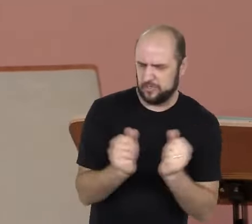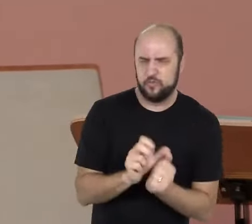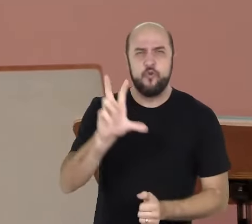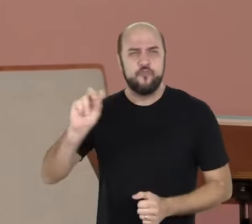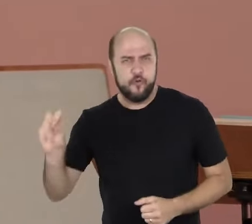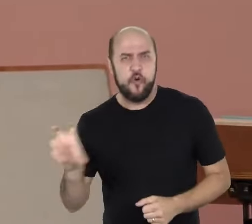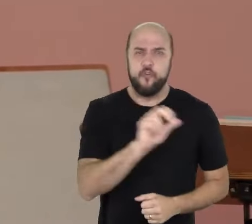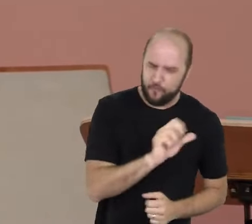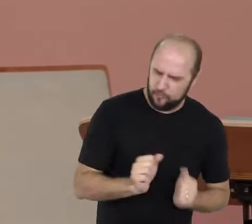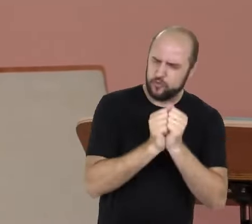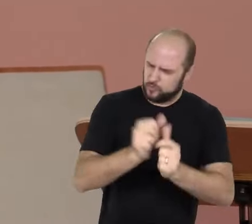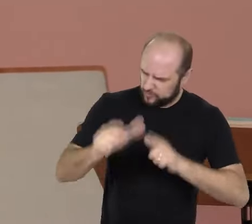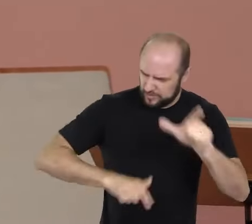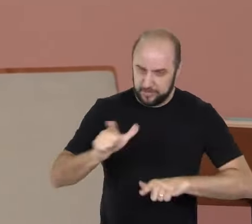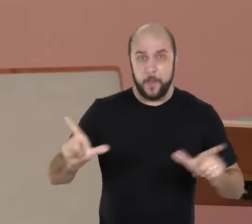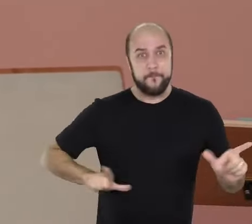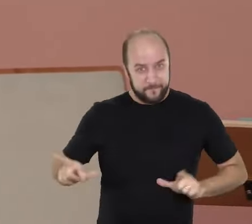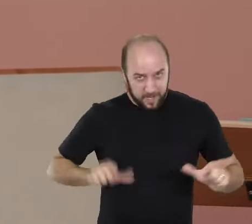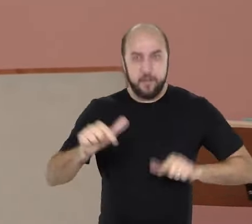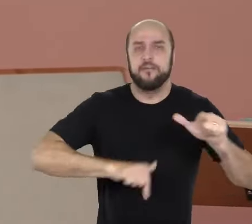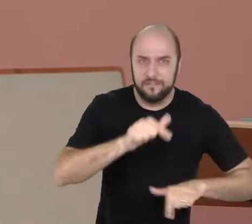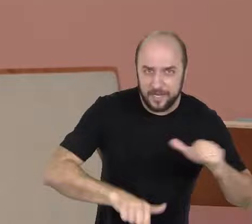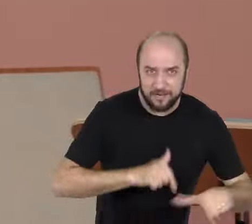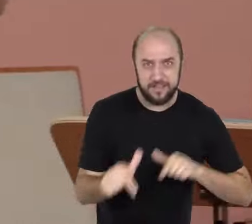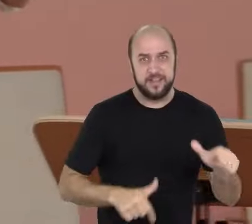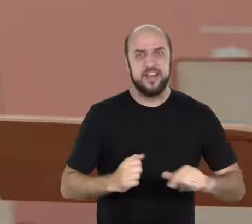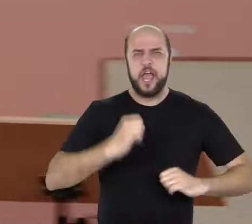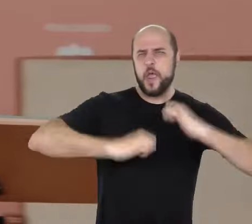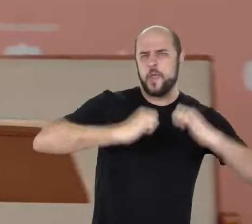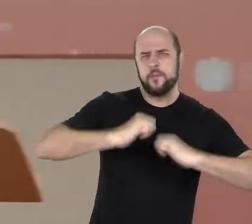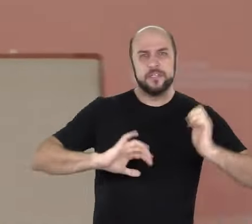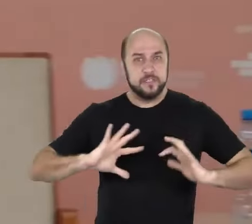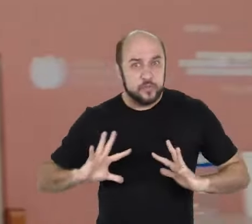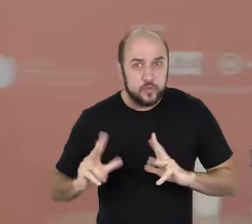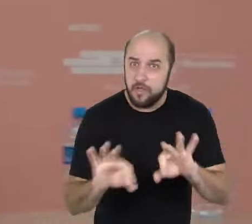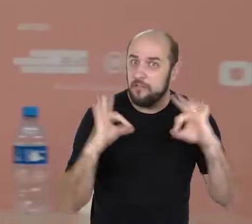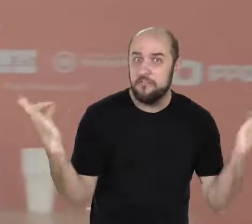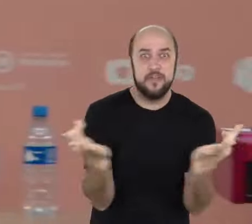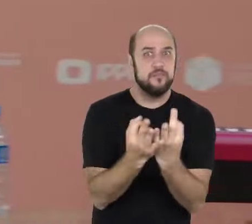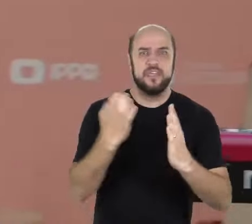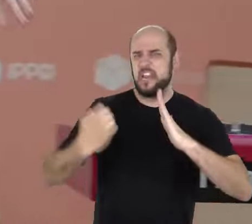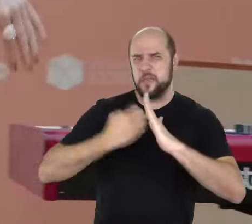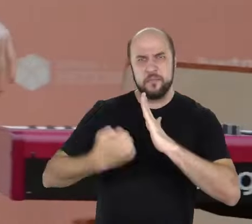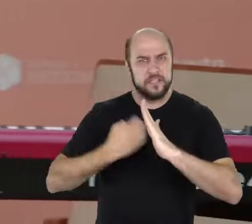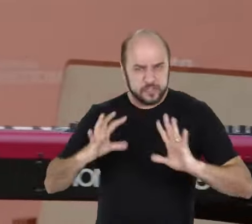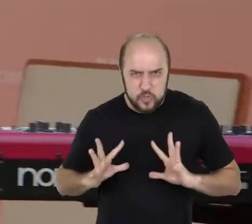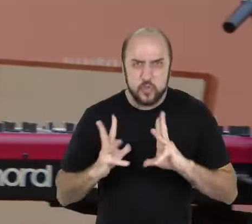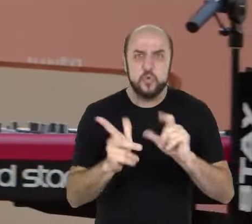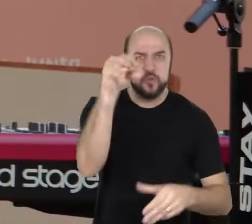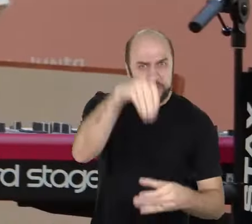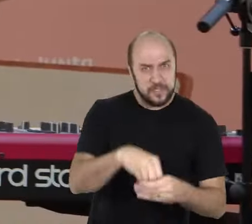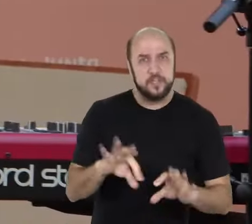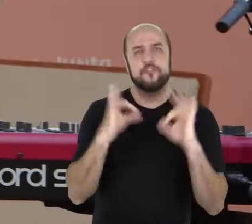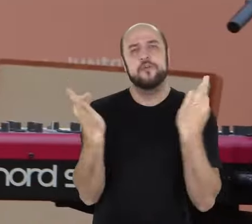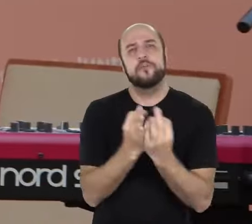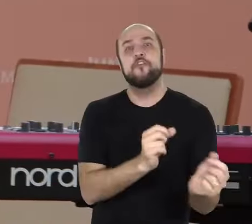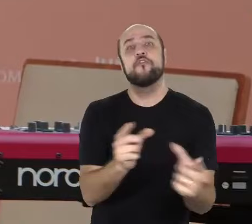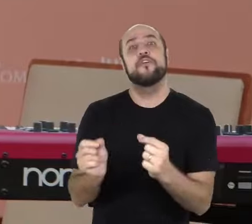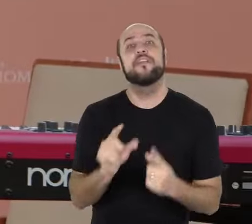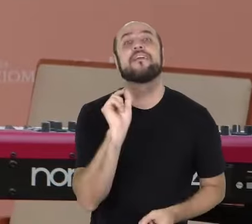e meu avô trabalham comigo. Meus primos trabalham comigo. A minha empresa todinha é familiar. A minha família todinha trabalha comigo. Vendendo